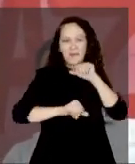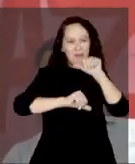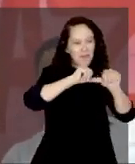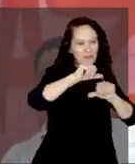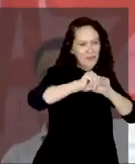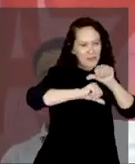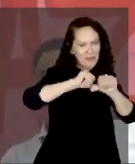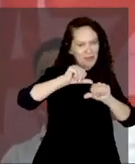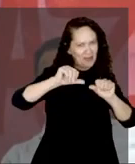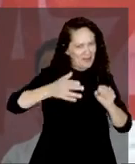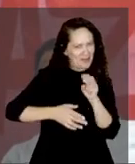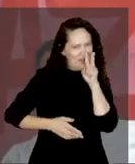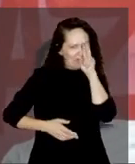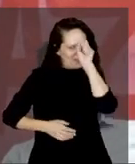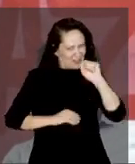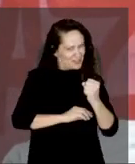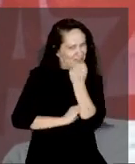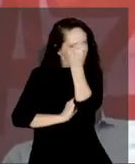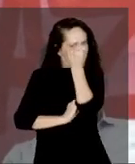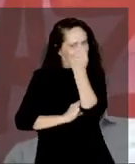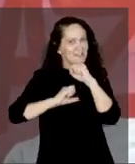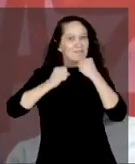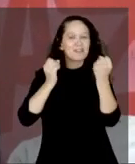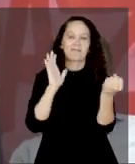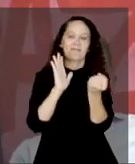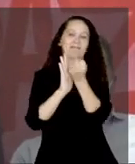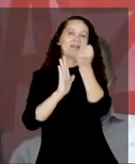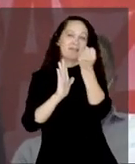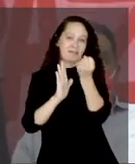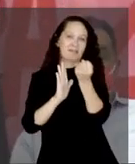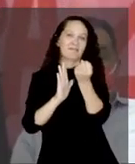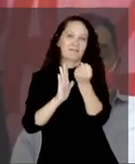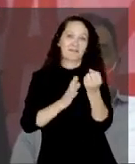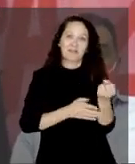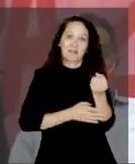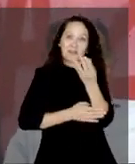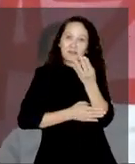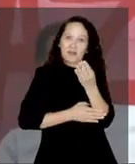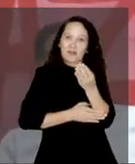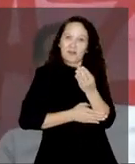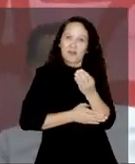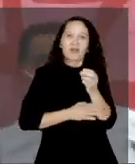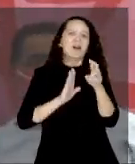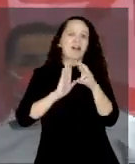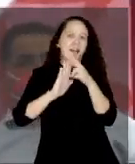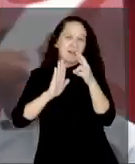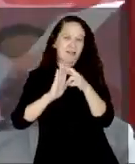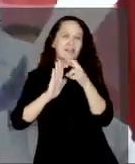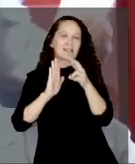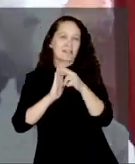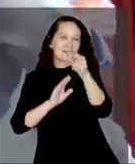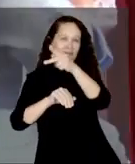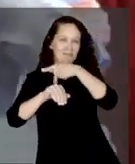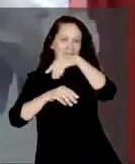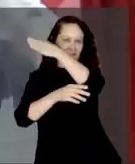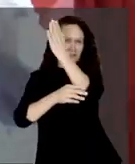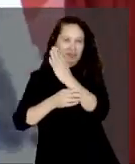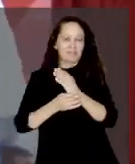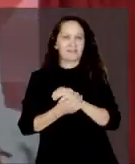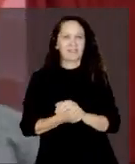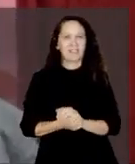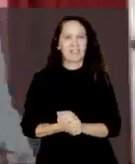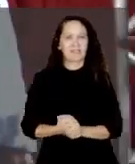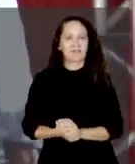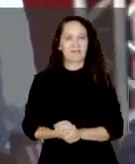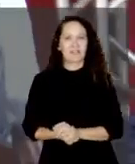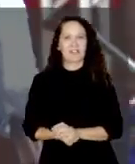que a gente possa imaginar. Eu lembro que quando a gente tinha o presidente Médici na presidência da